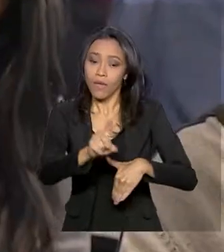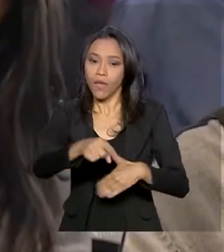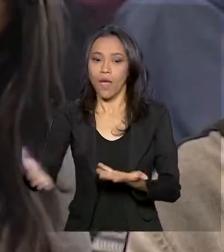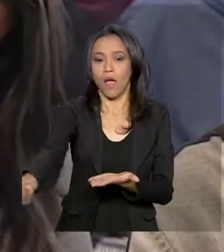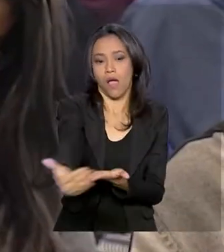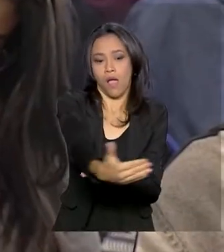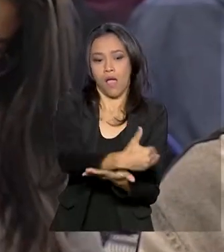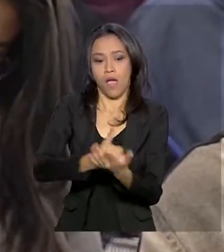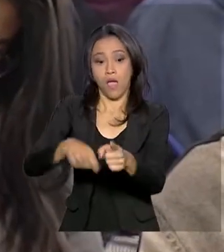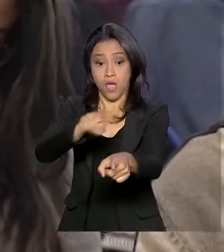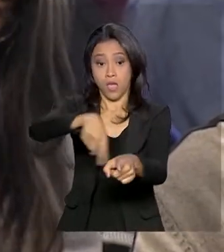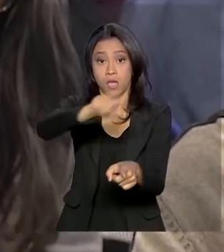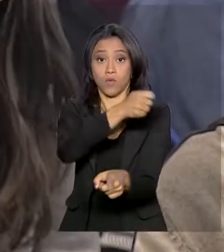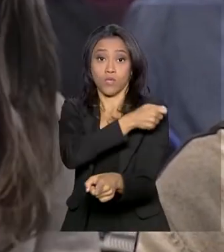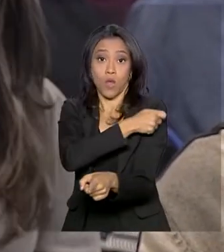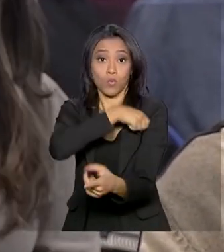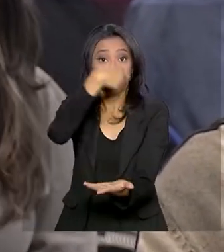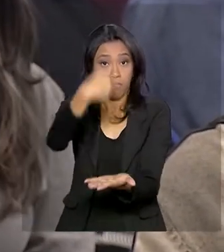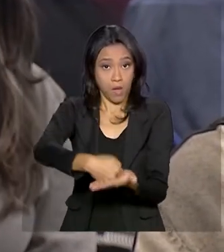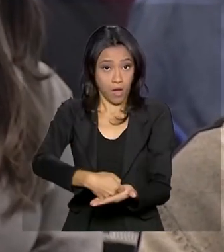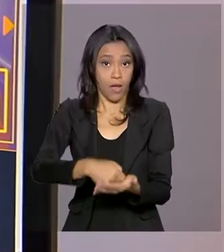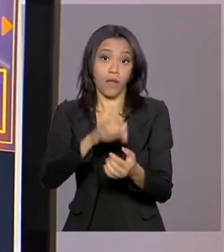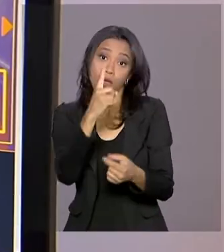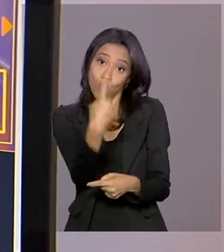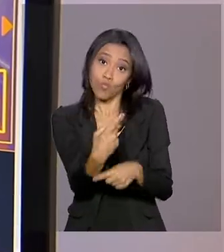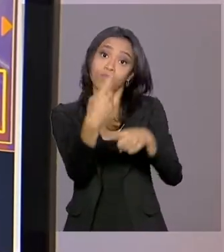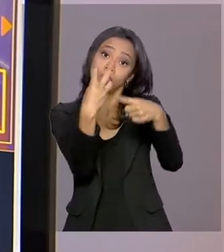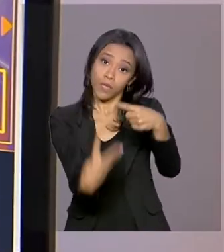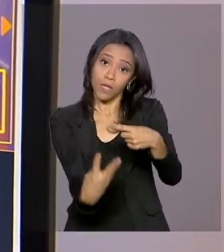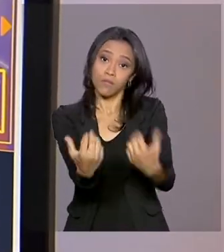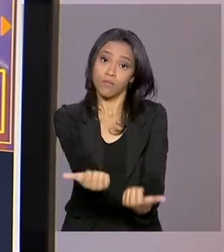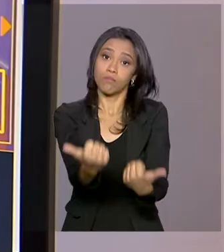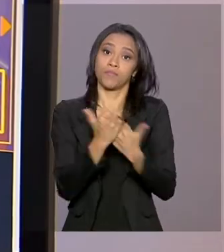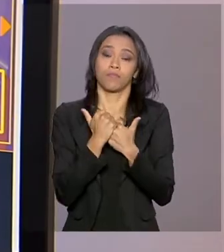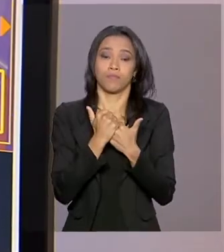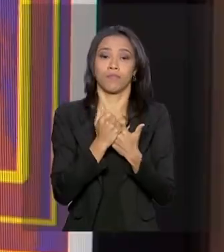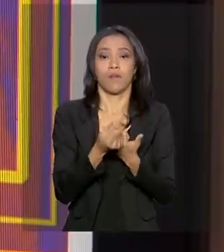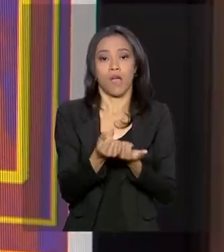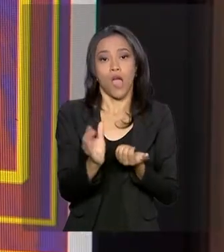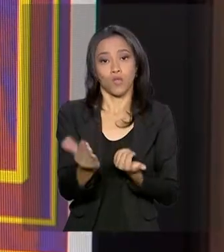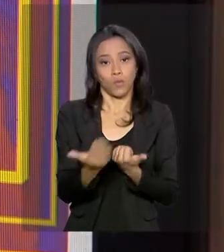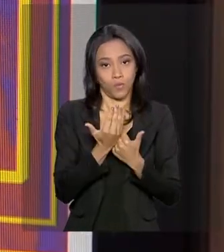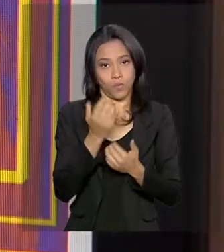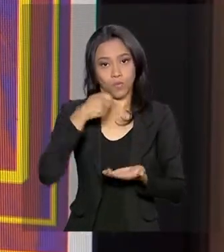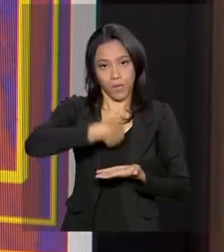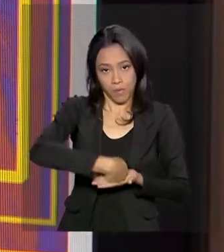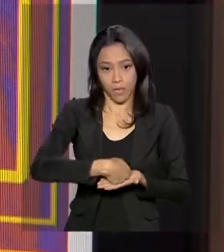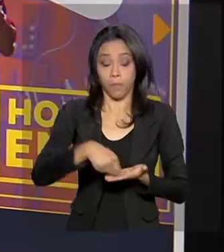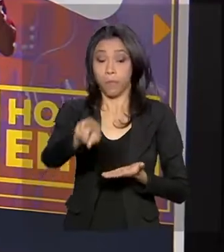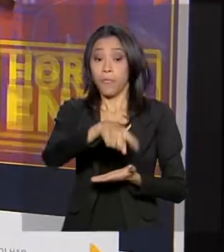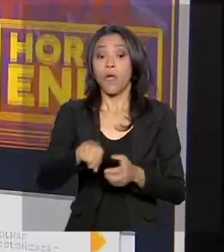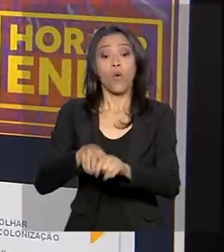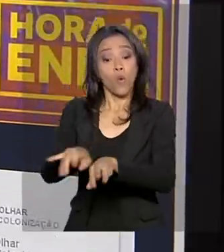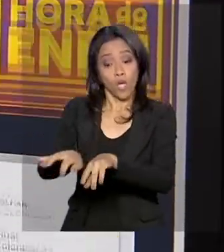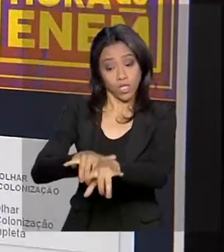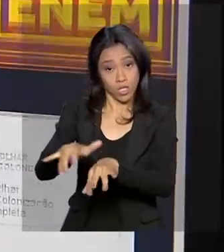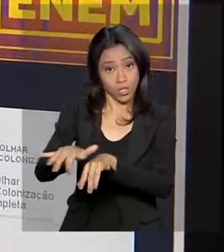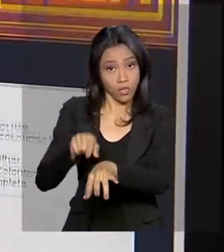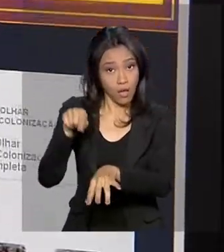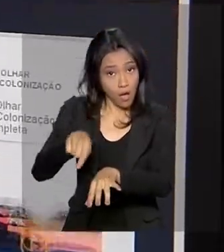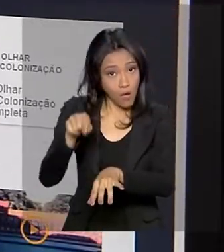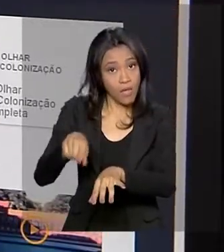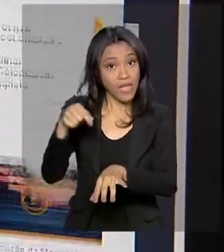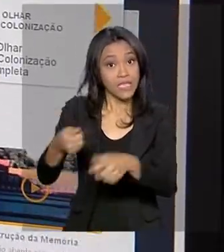que pagaram a inscrição cobre cerca de um terço do custo do exame. Com o Enem digital, a expectativa é que